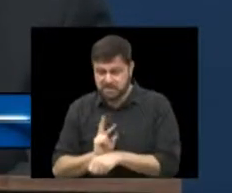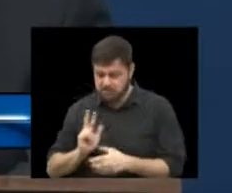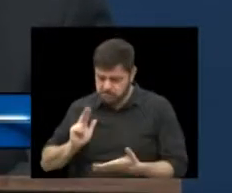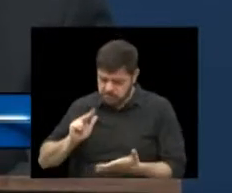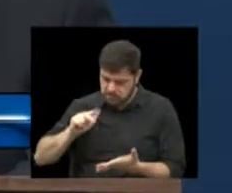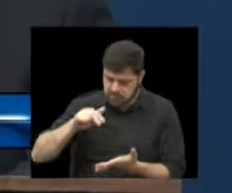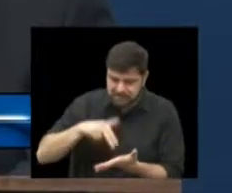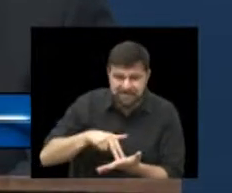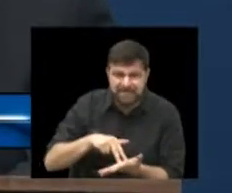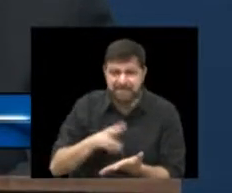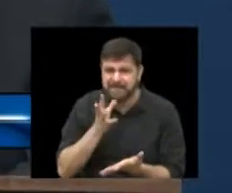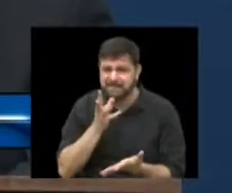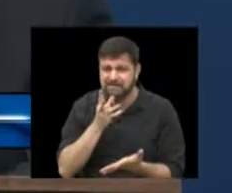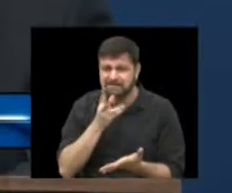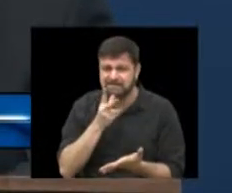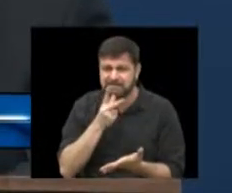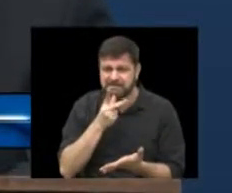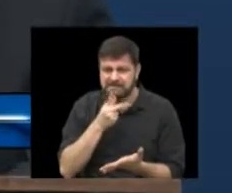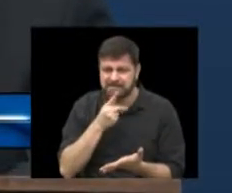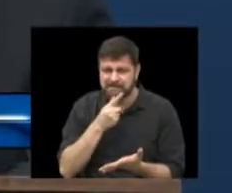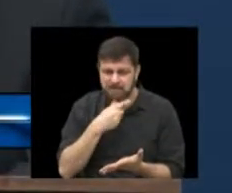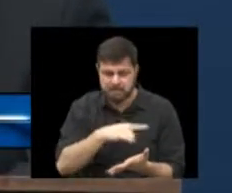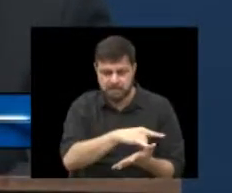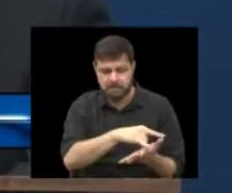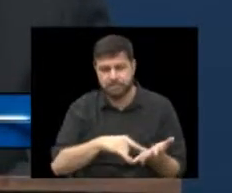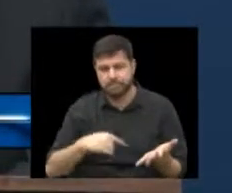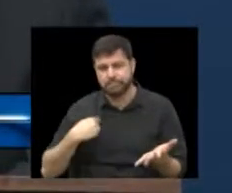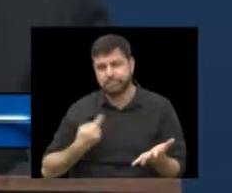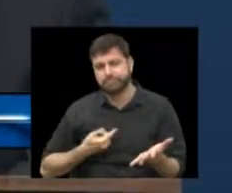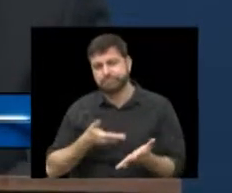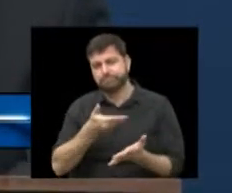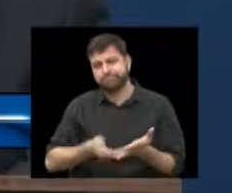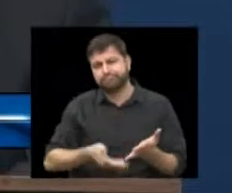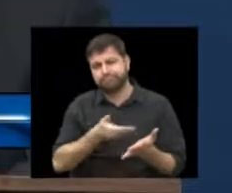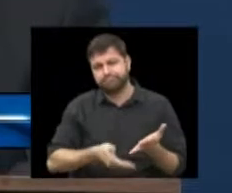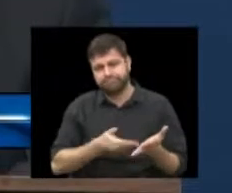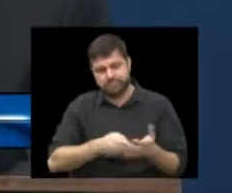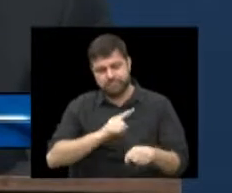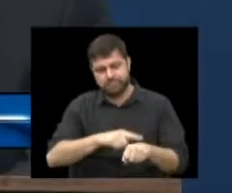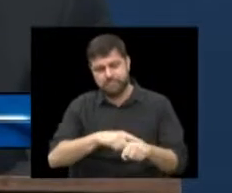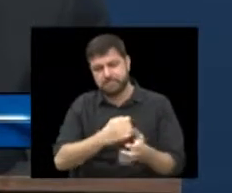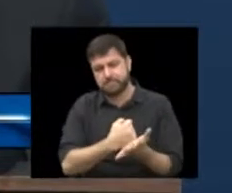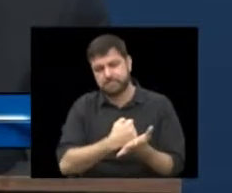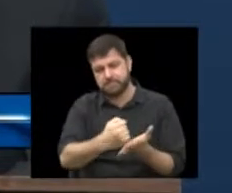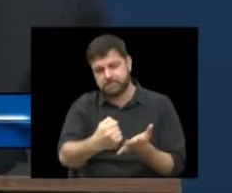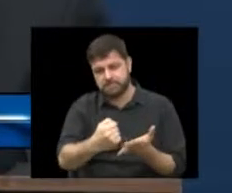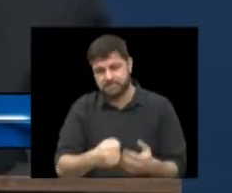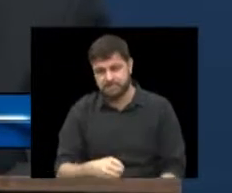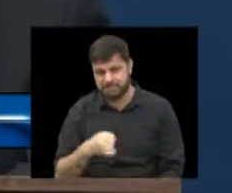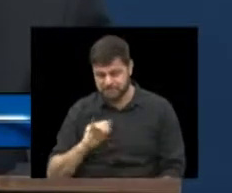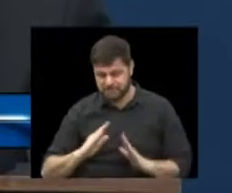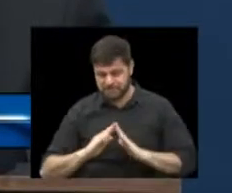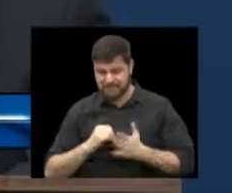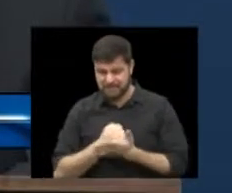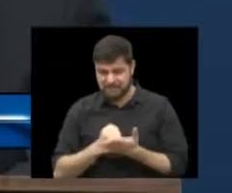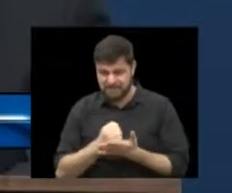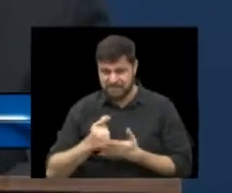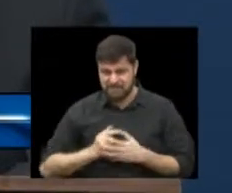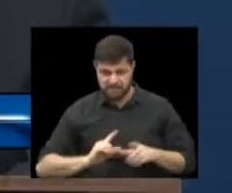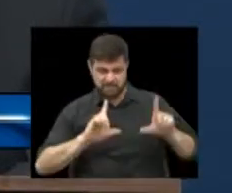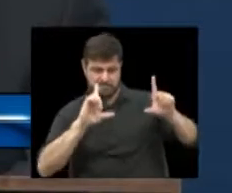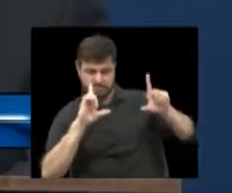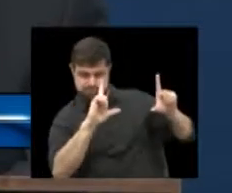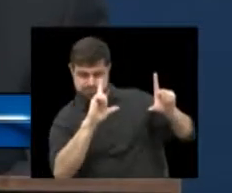aparecer que perdemos os serviços com toda a documentação. Se a farmácia tem apenas o alvará